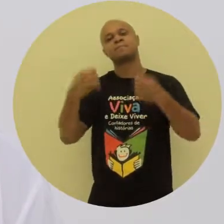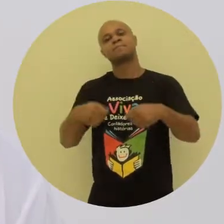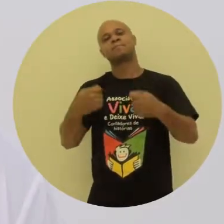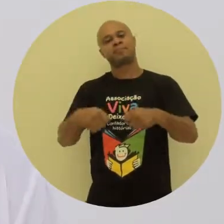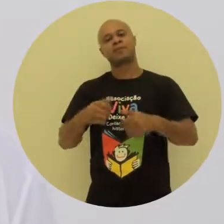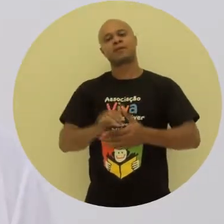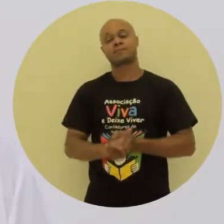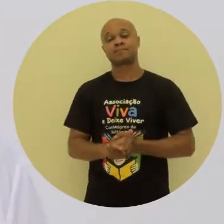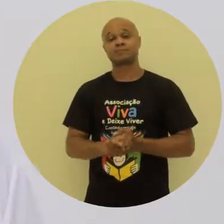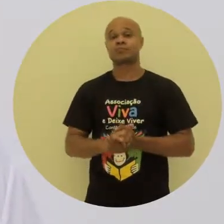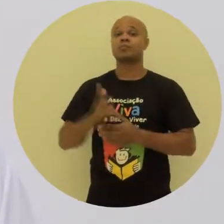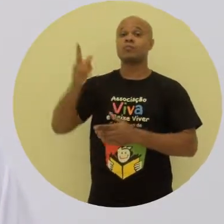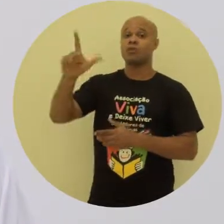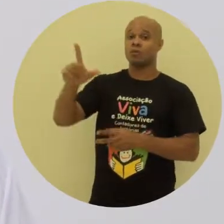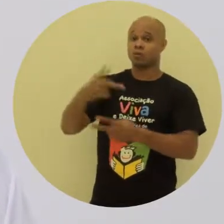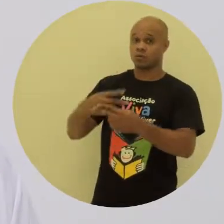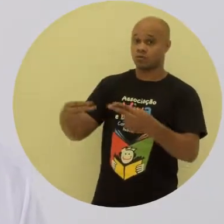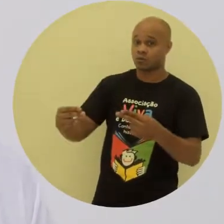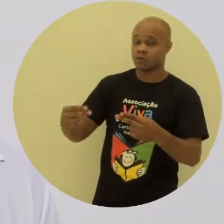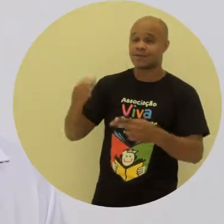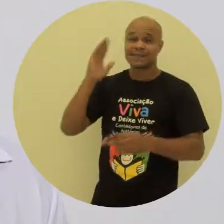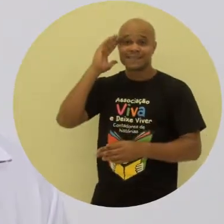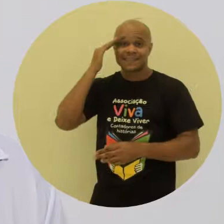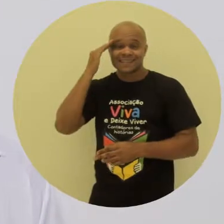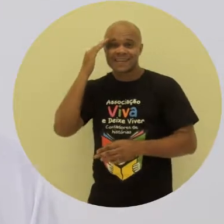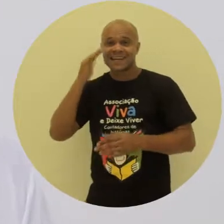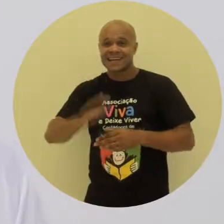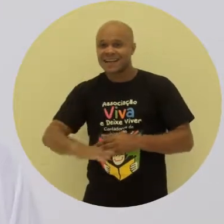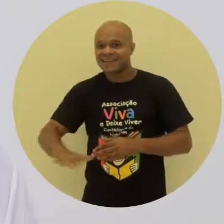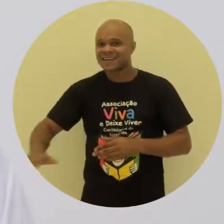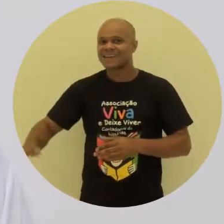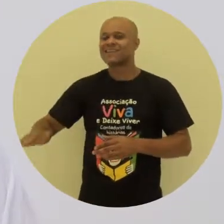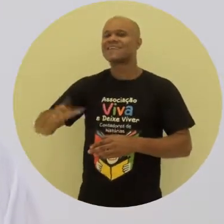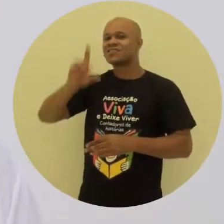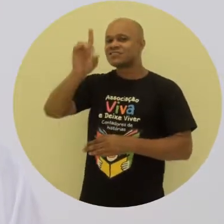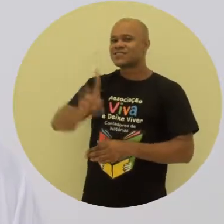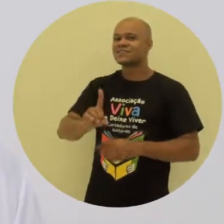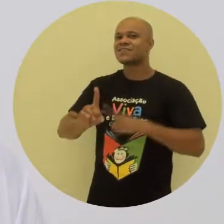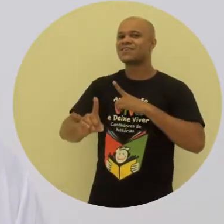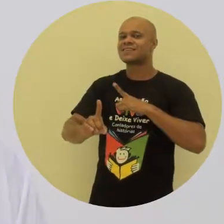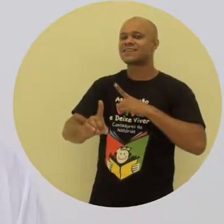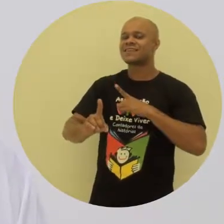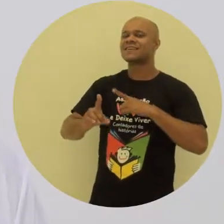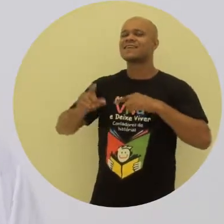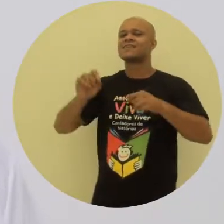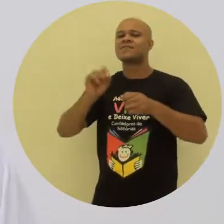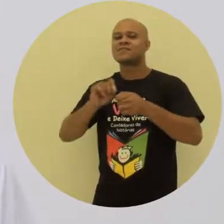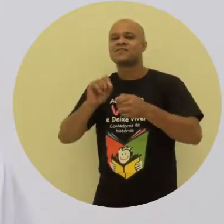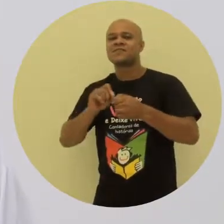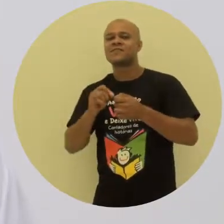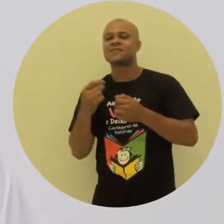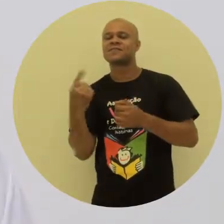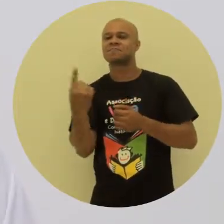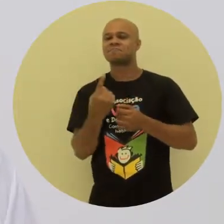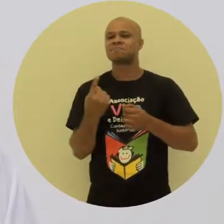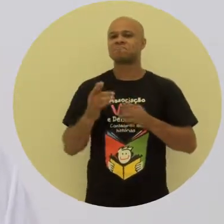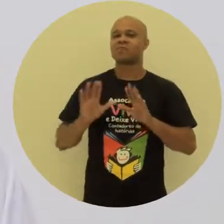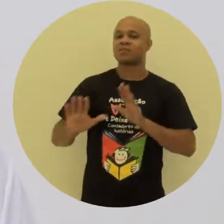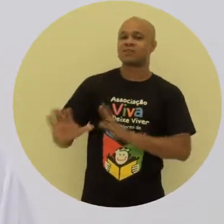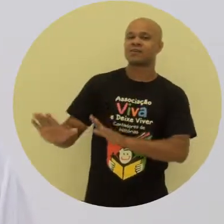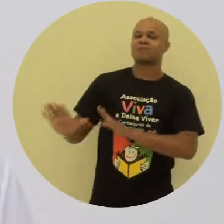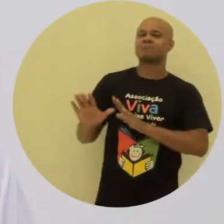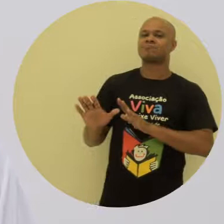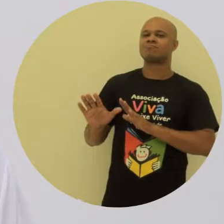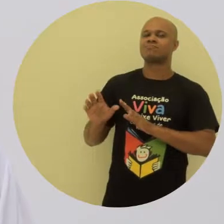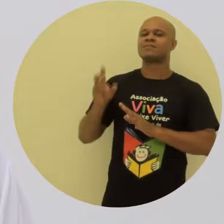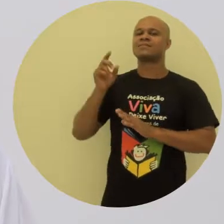ação. Outra coisa é entender a autonomia. Aquela criança tem o direito de ser e agir como sujeito. Não